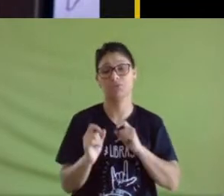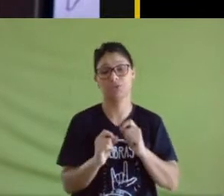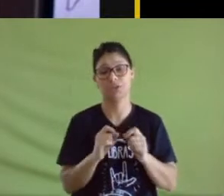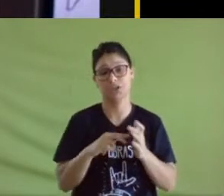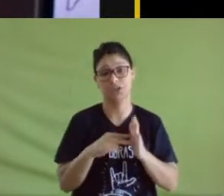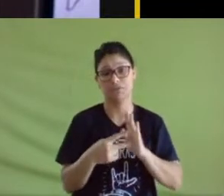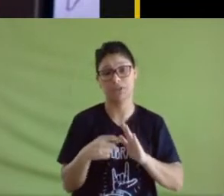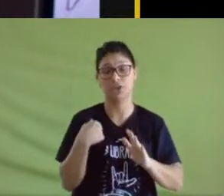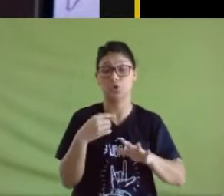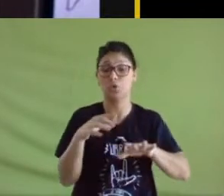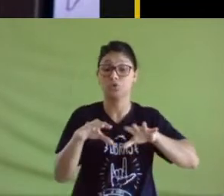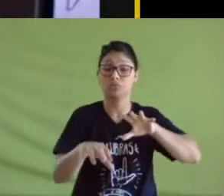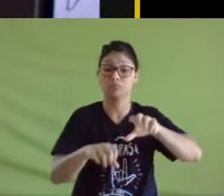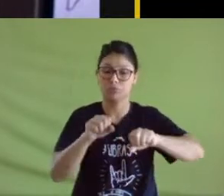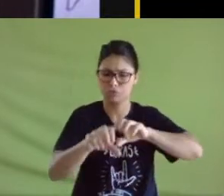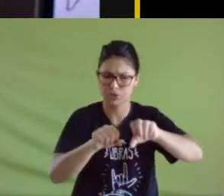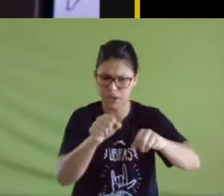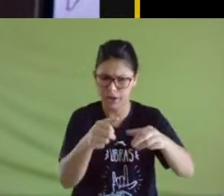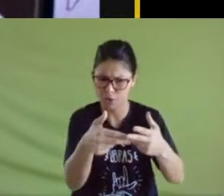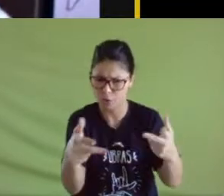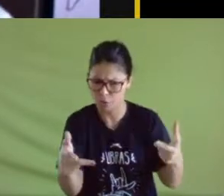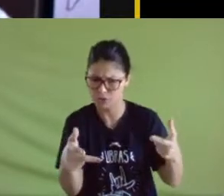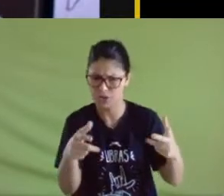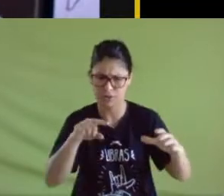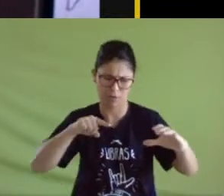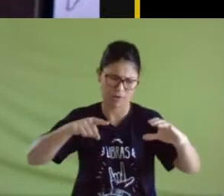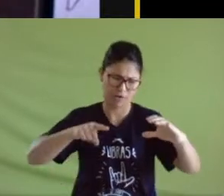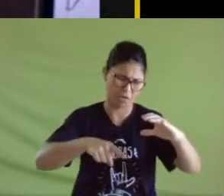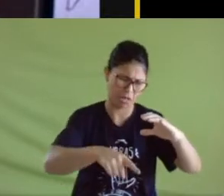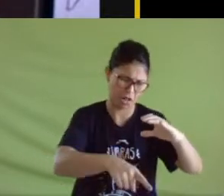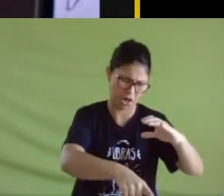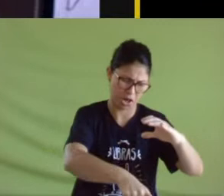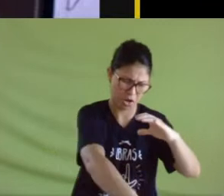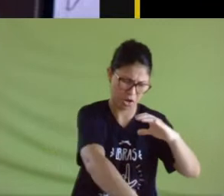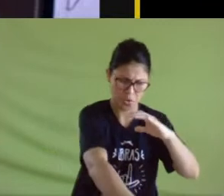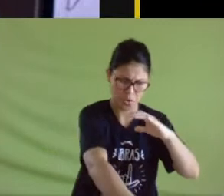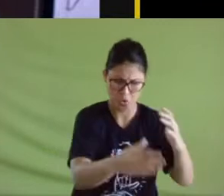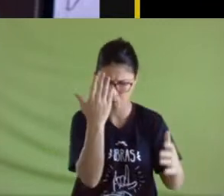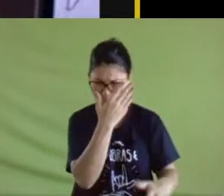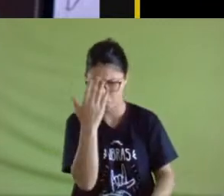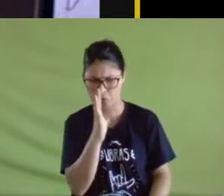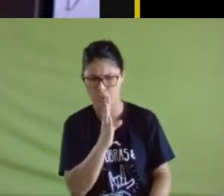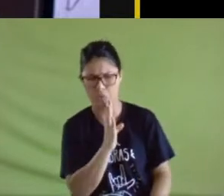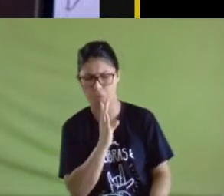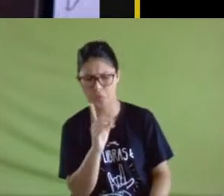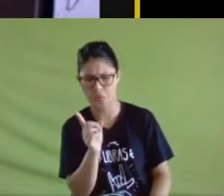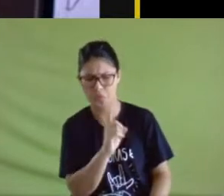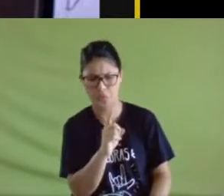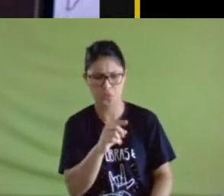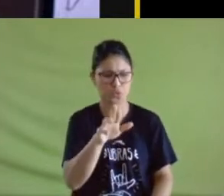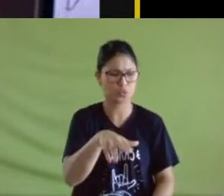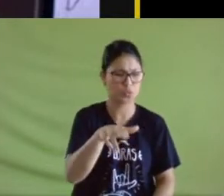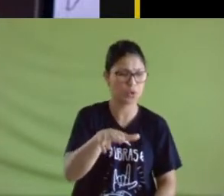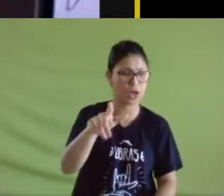gente vai buscar uma coisa no fundo do desconhecido, uma coisa que nunca ninguém